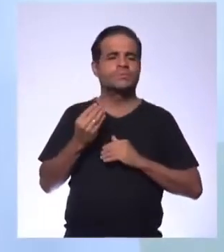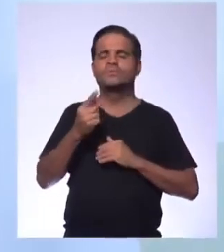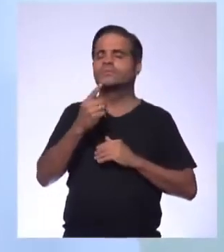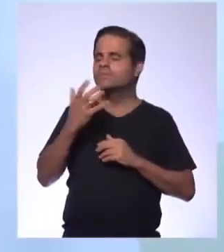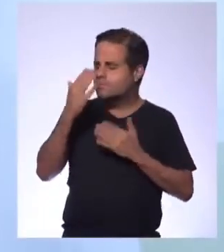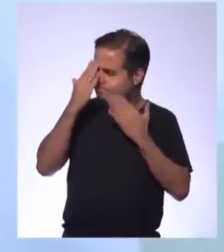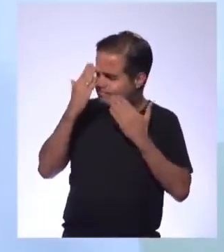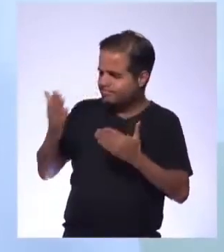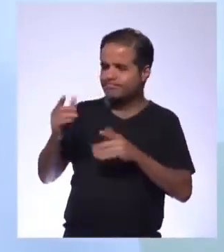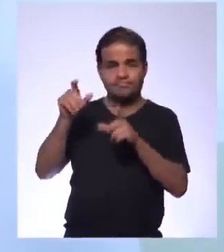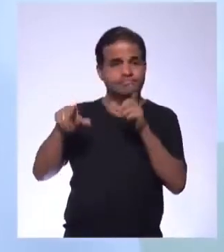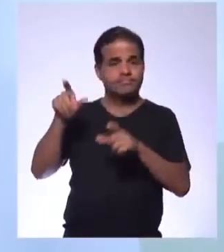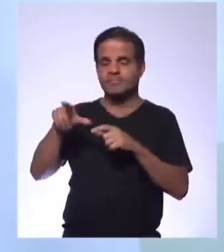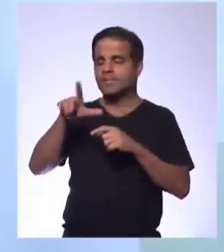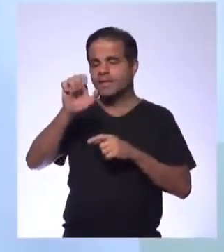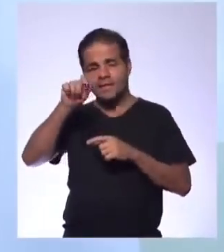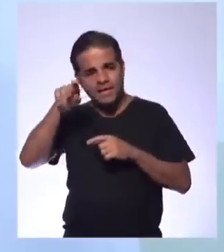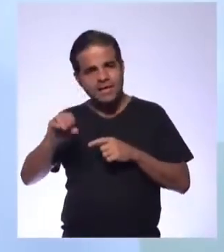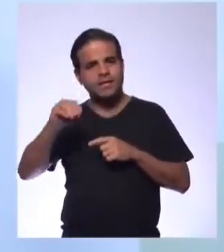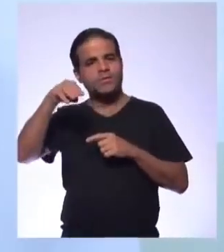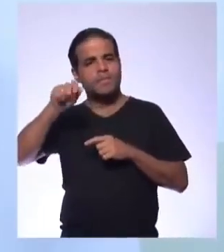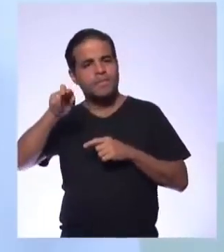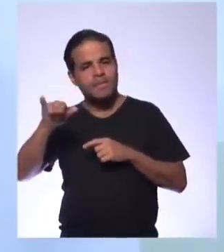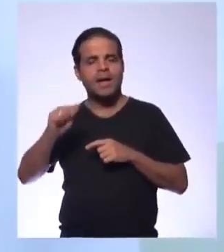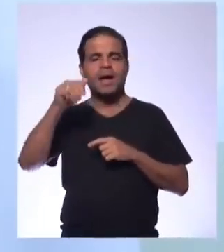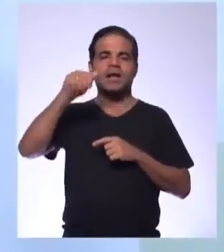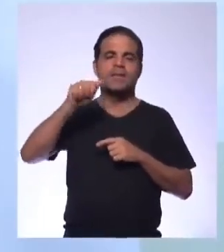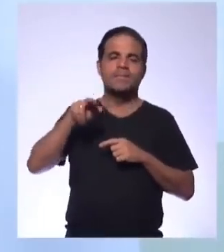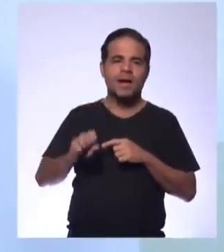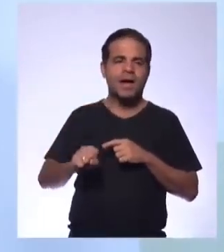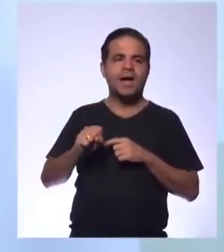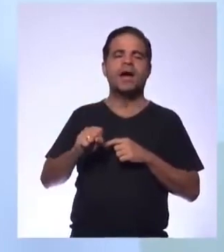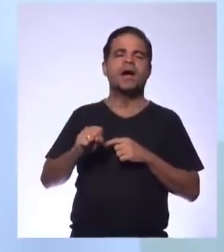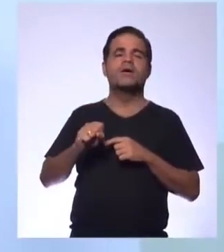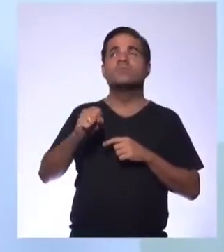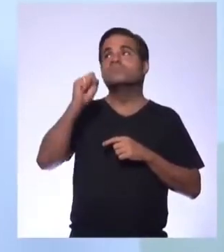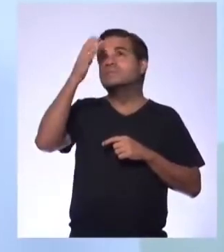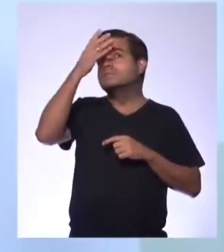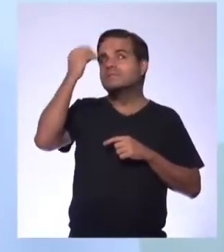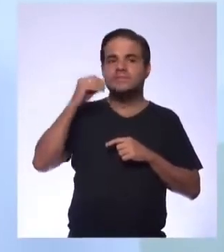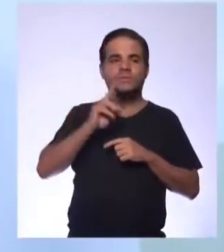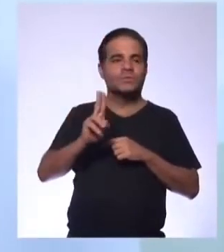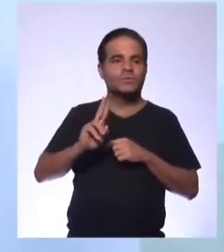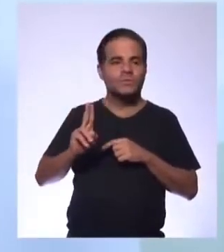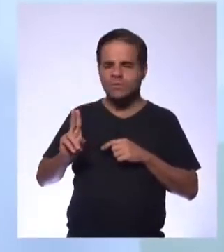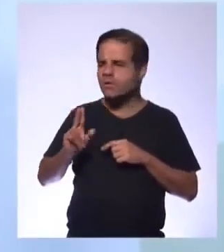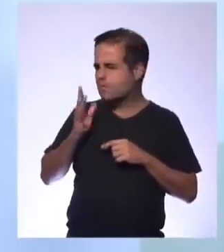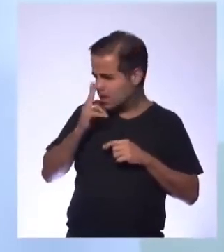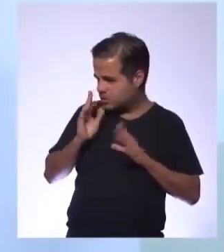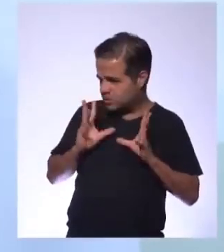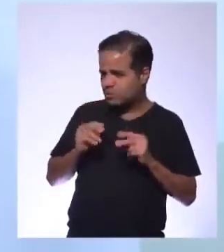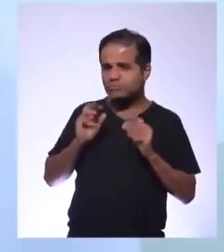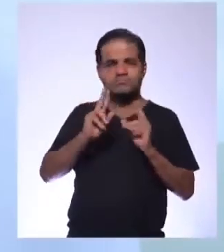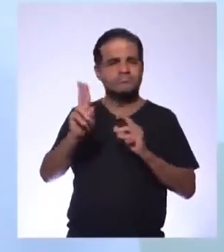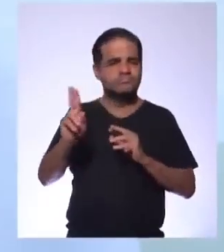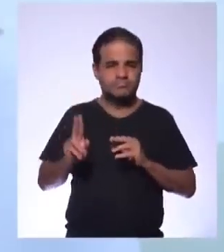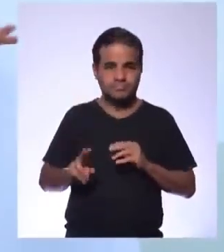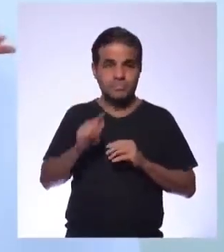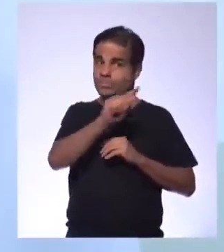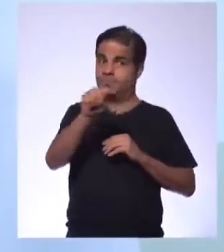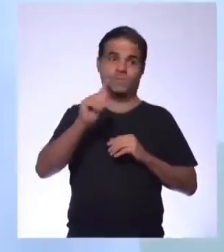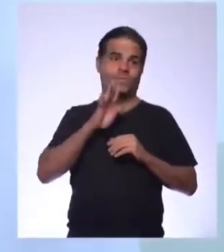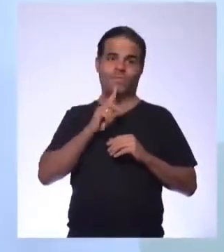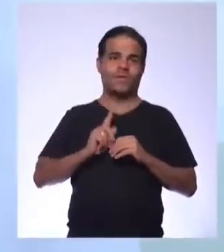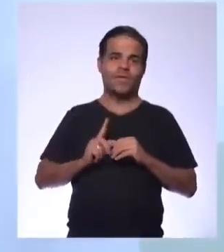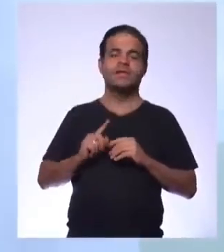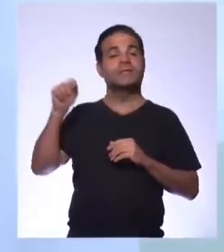deixar o meu agradecimento ao Leandro, a Mário, o Marcos e a Teônia, se eu não me esqueci de ninguém, né, Mauro? Não, são Mauro? eles. Então, são eles, vocês não